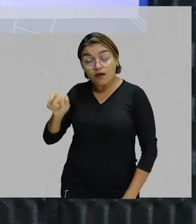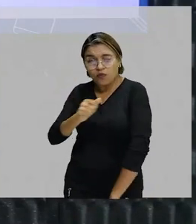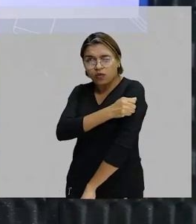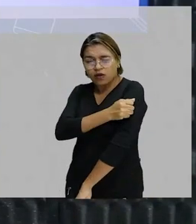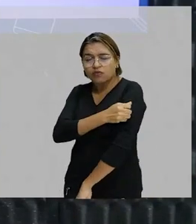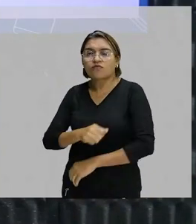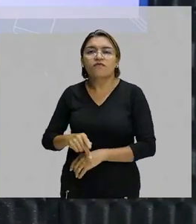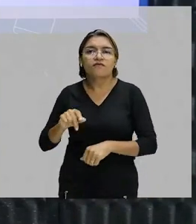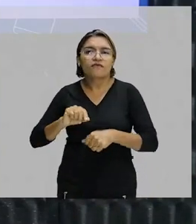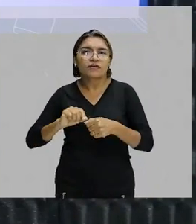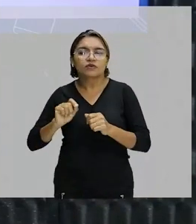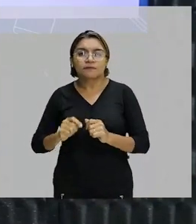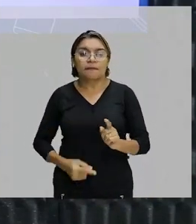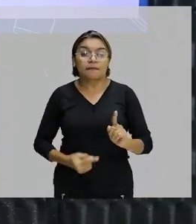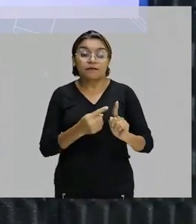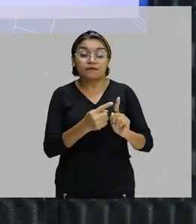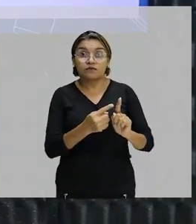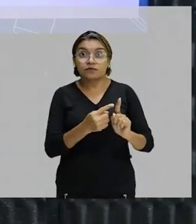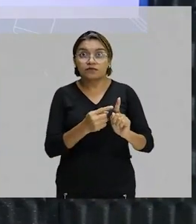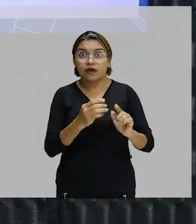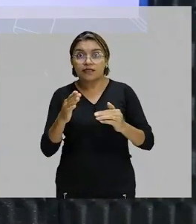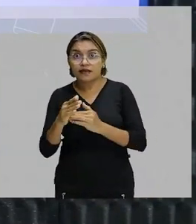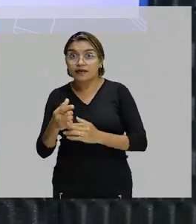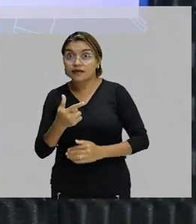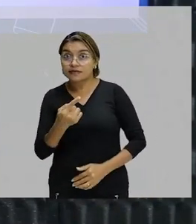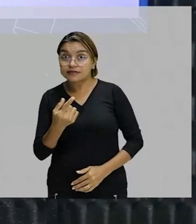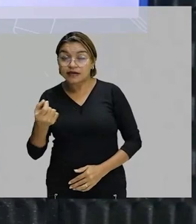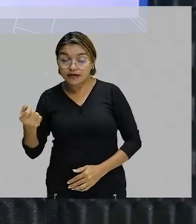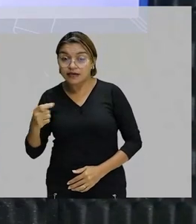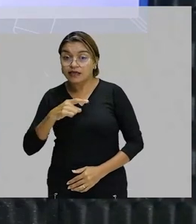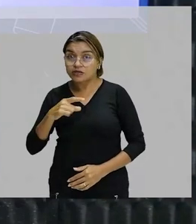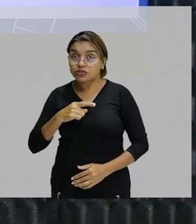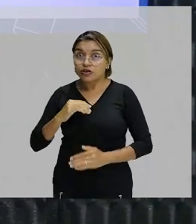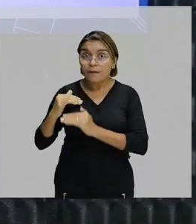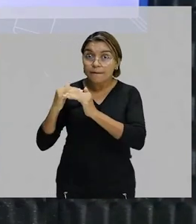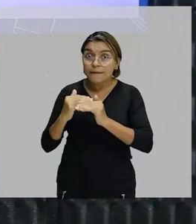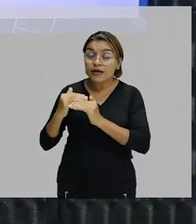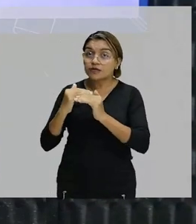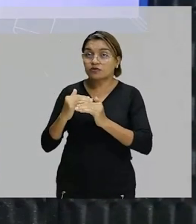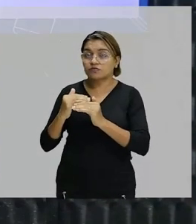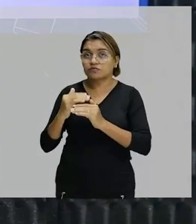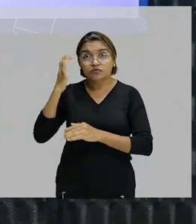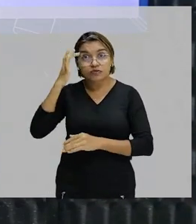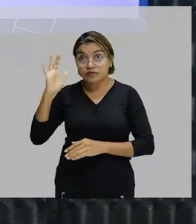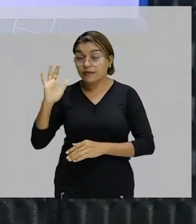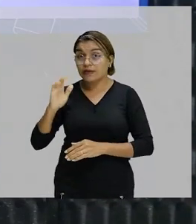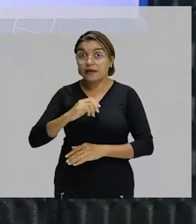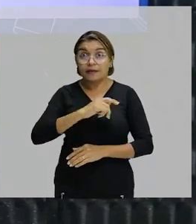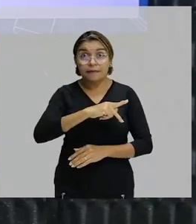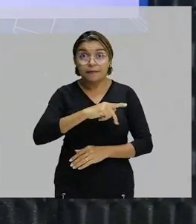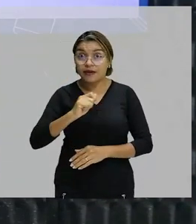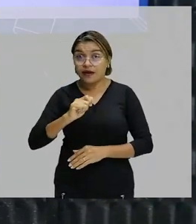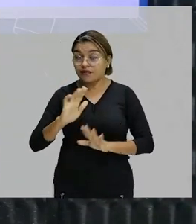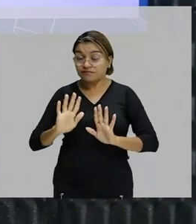sequência entre os números um a 100 isso era justamente né tinha um padrão ele ainda não sabia que se tratava de uma progressão